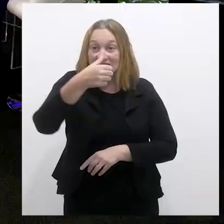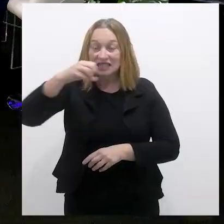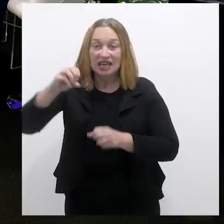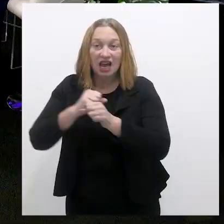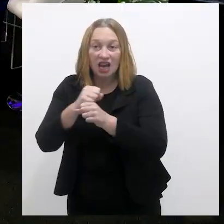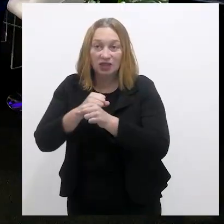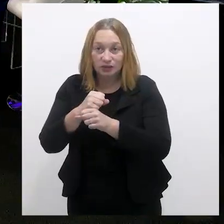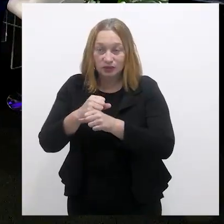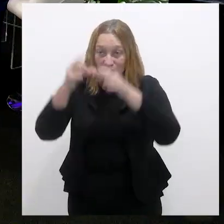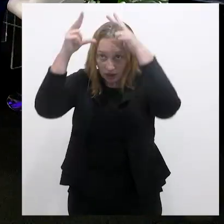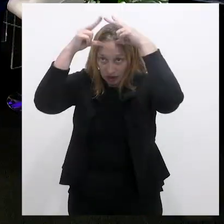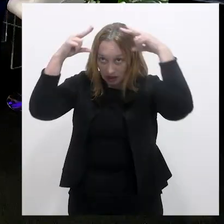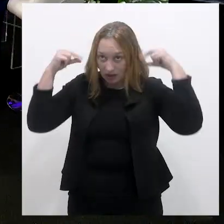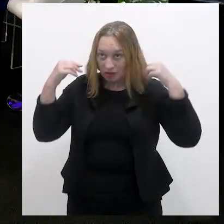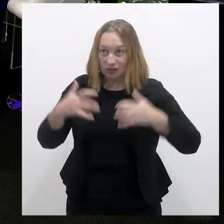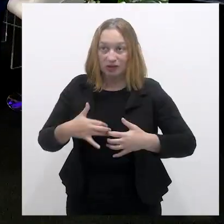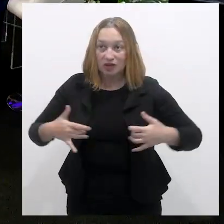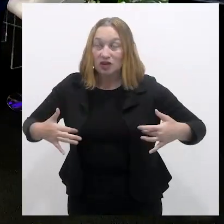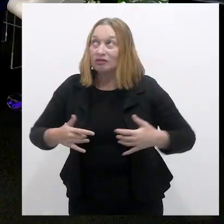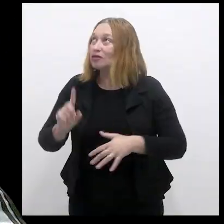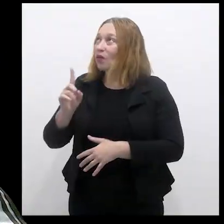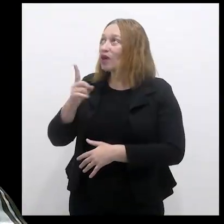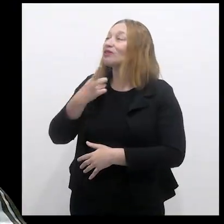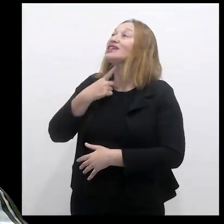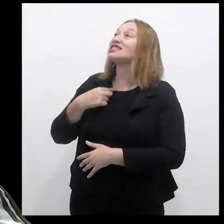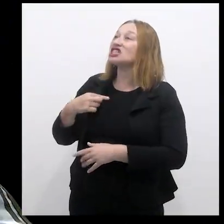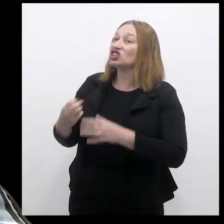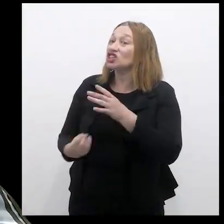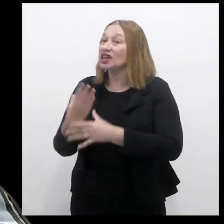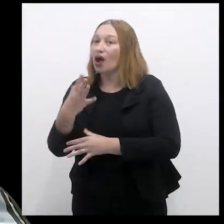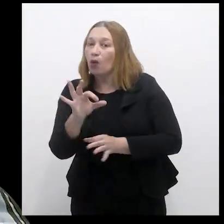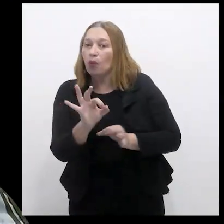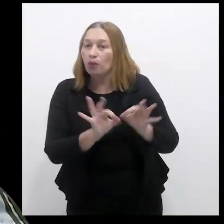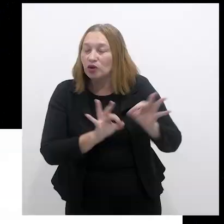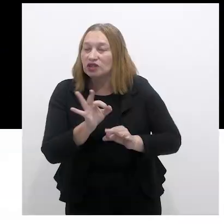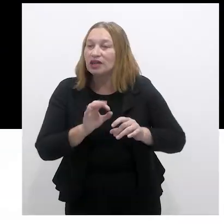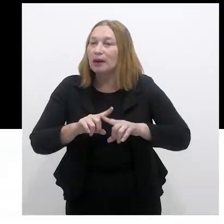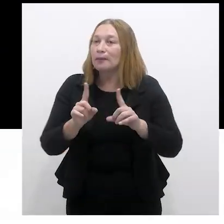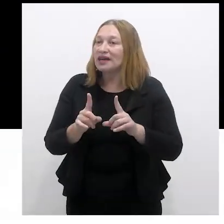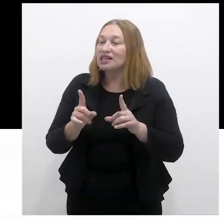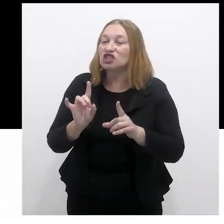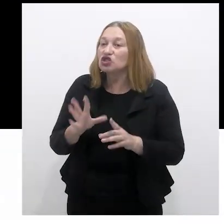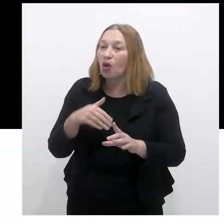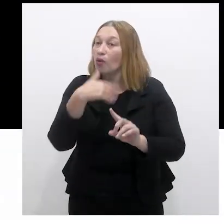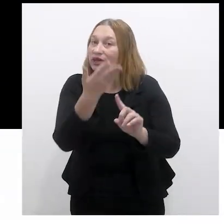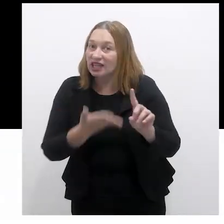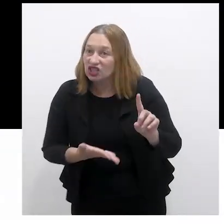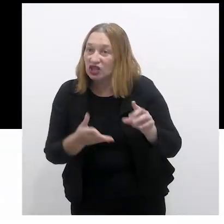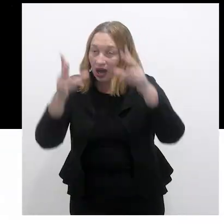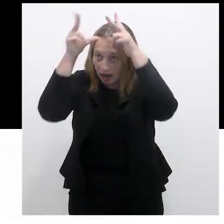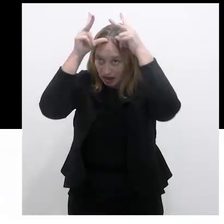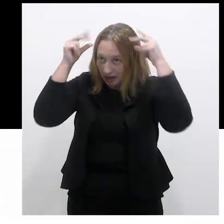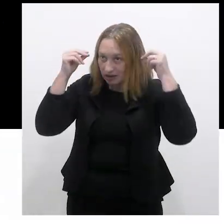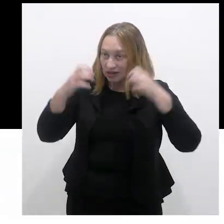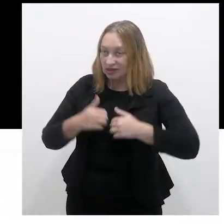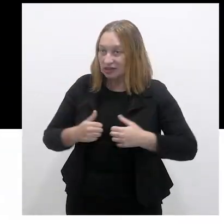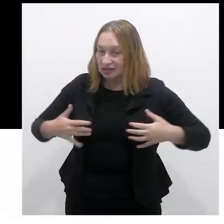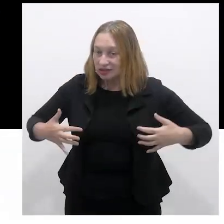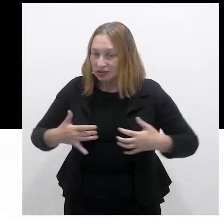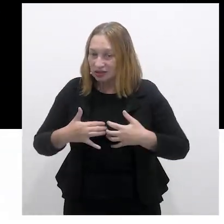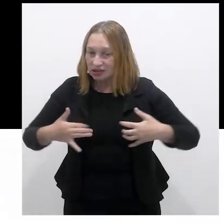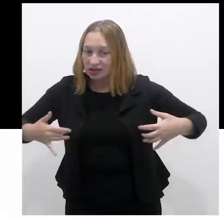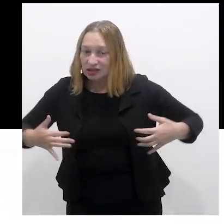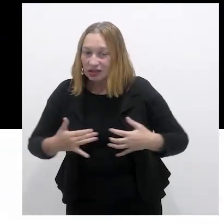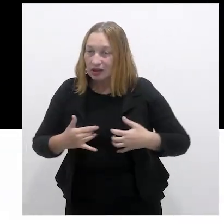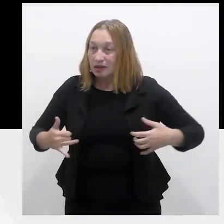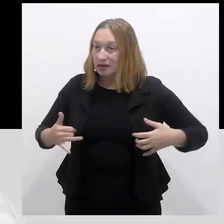do Luiz Gonzaga. Uhum. E não era nossa intenção inicial fazer um projeto, né? Era a nossa vontade de homenagear o Gonzagão. E quando a gente estreou Luiz e